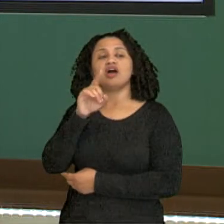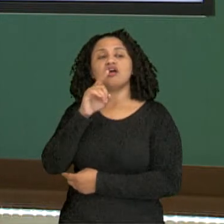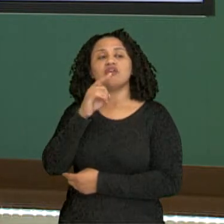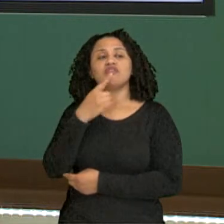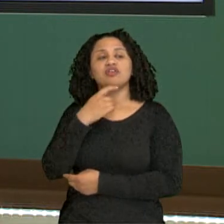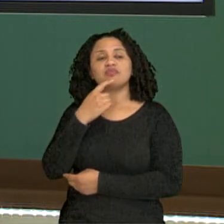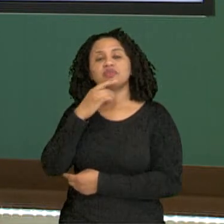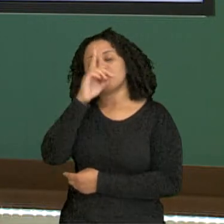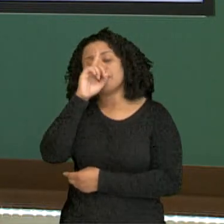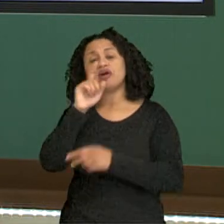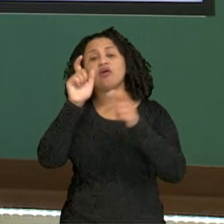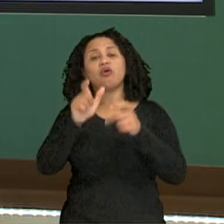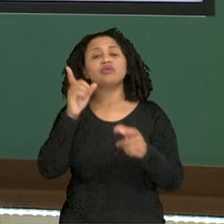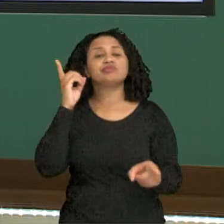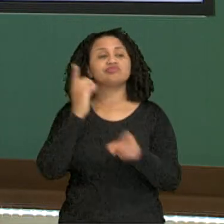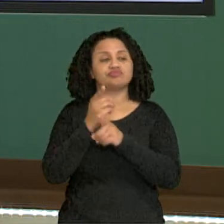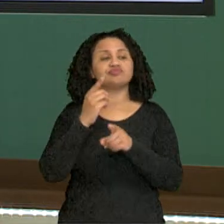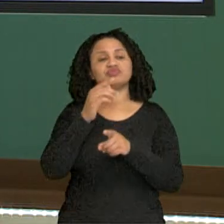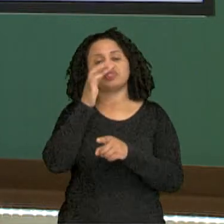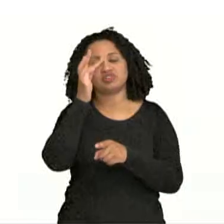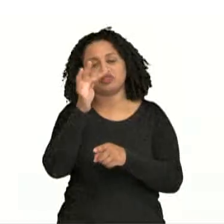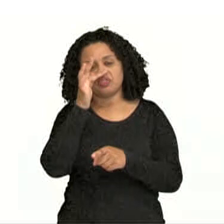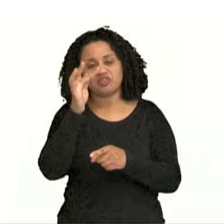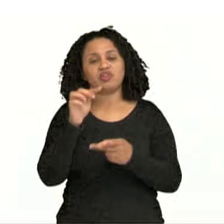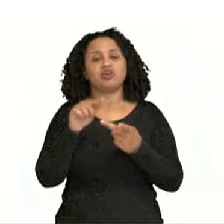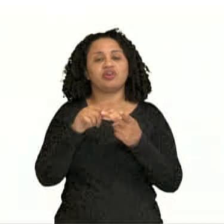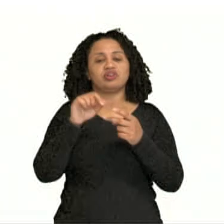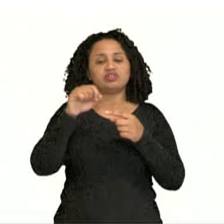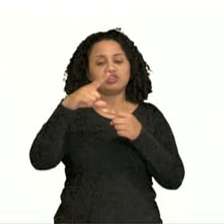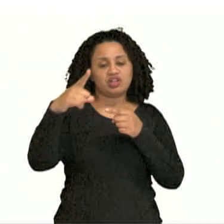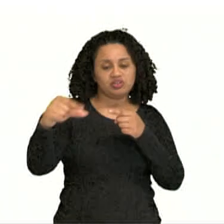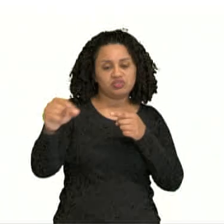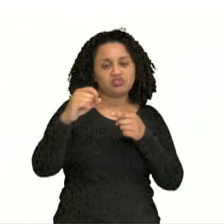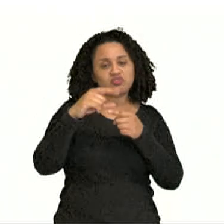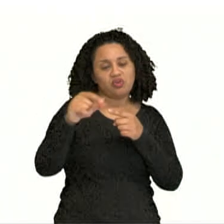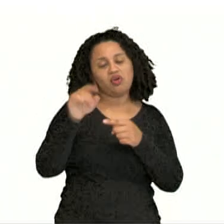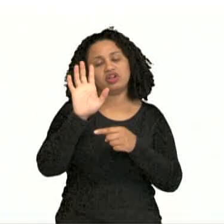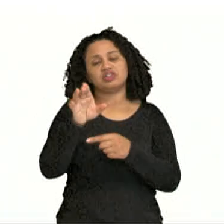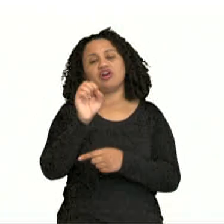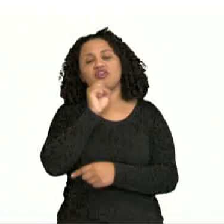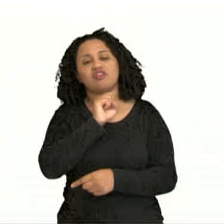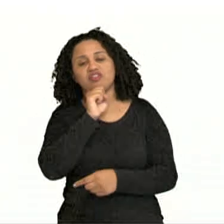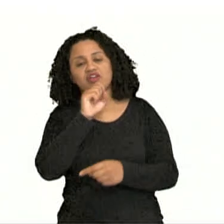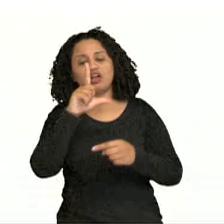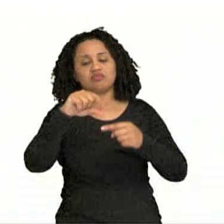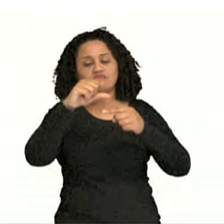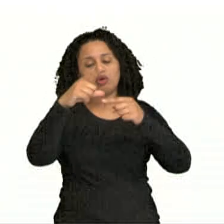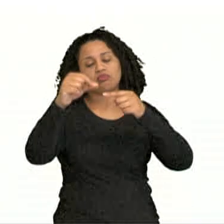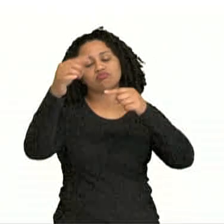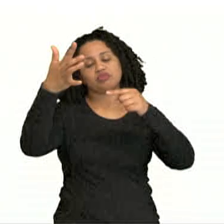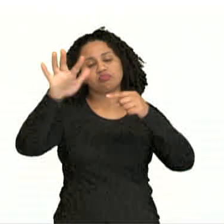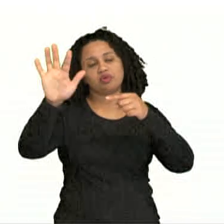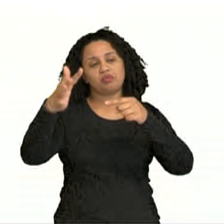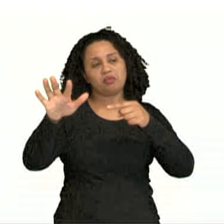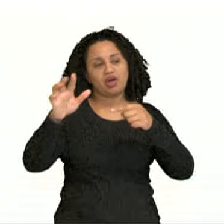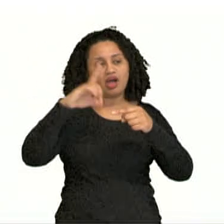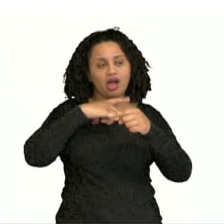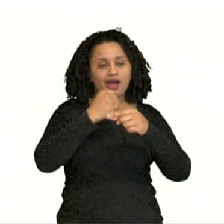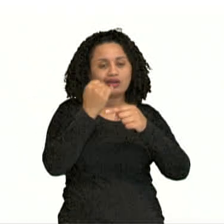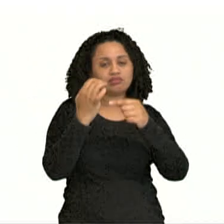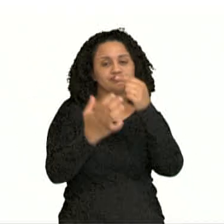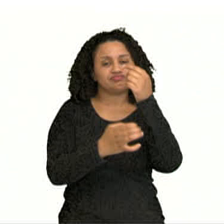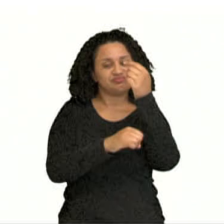Em que partes da planta? Nas flores, nas folhas que estão ficando velhas, que vão cair, em algumas raízes,